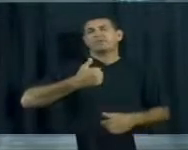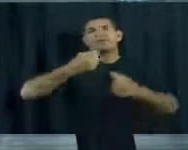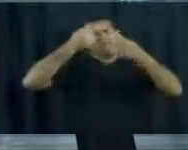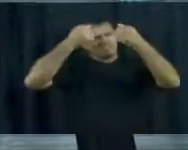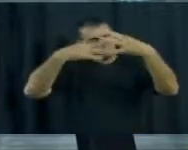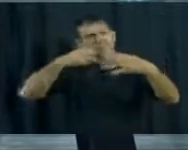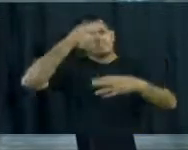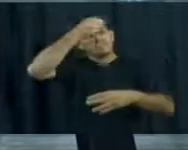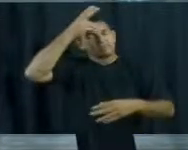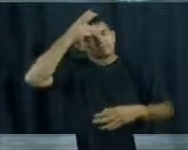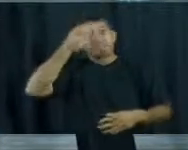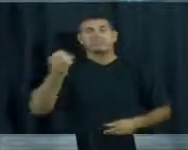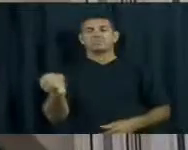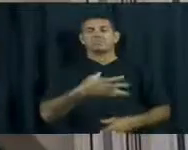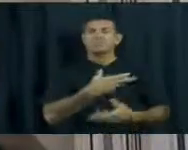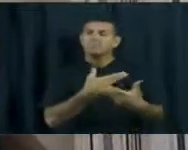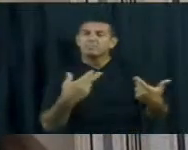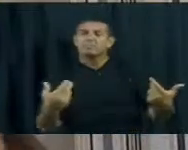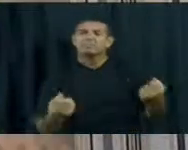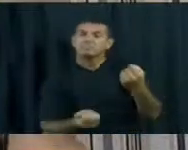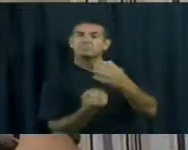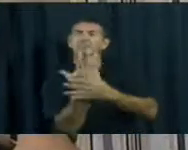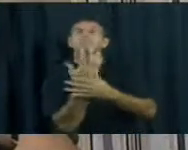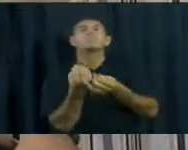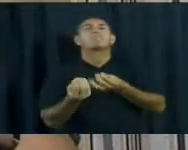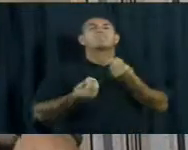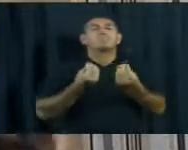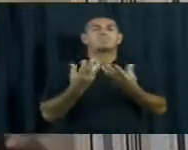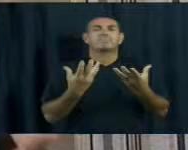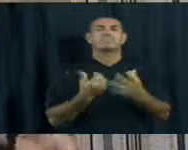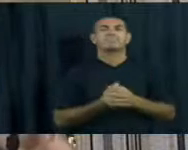essa novidade. Bom, Luciana,